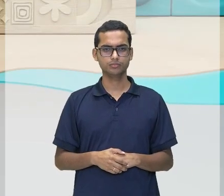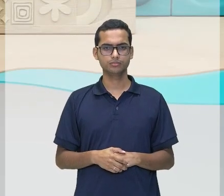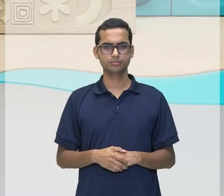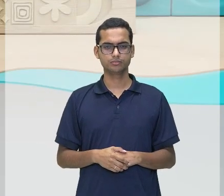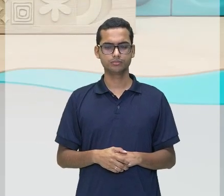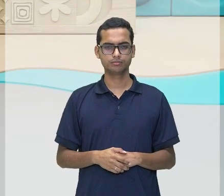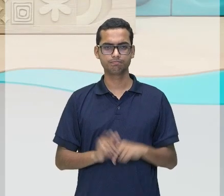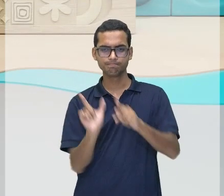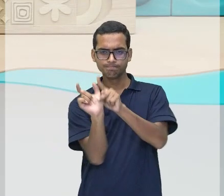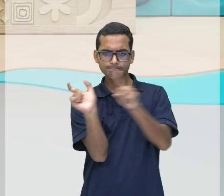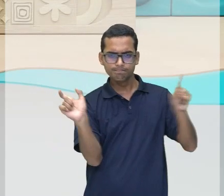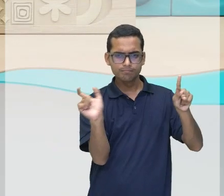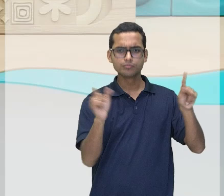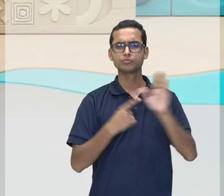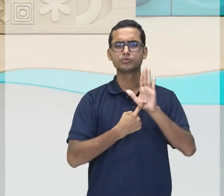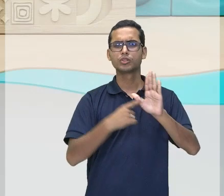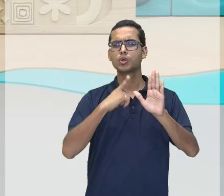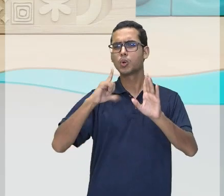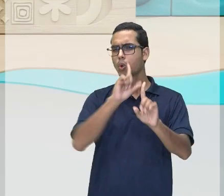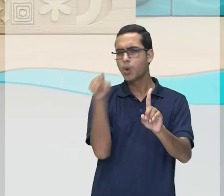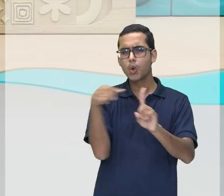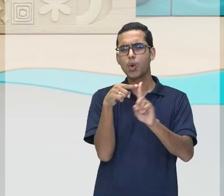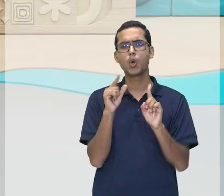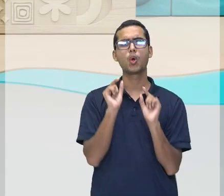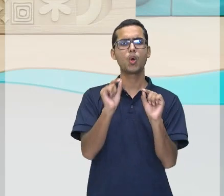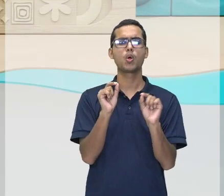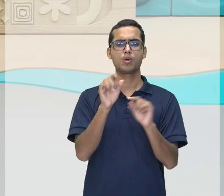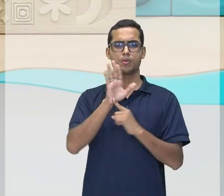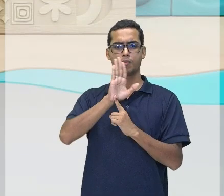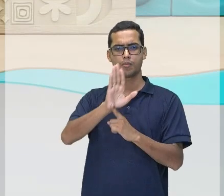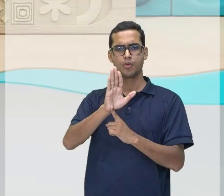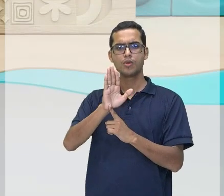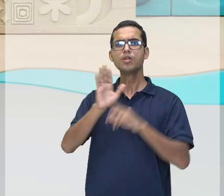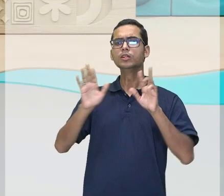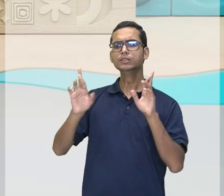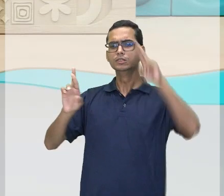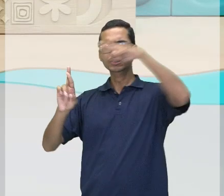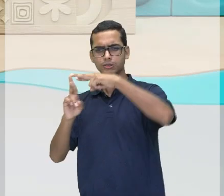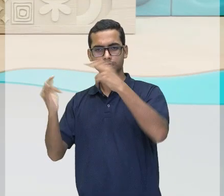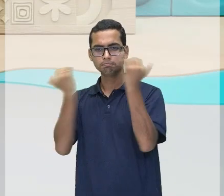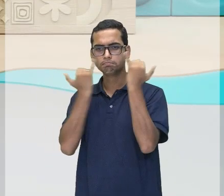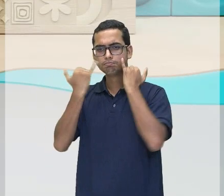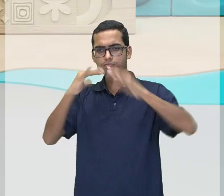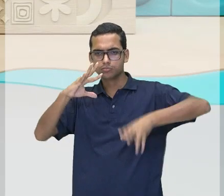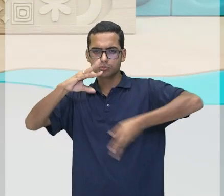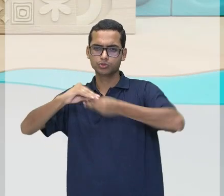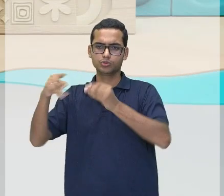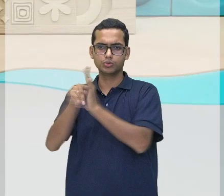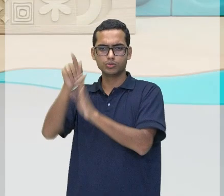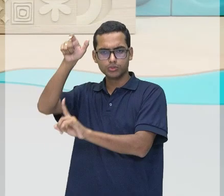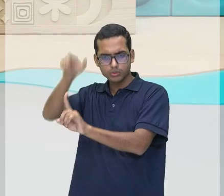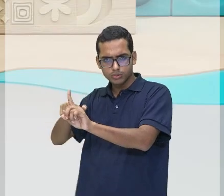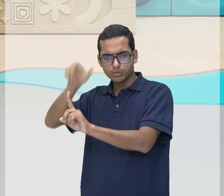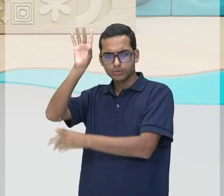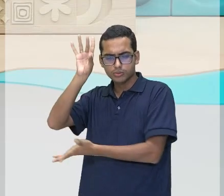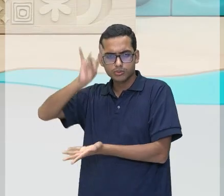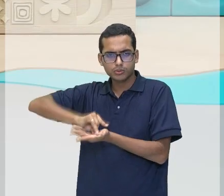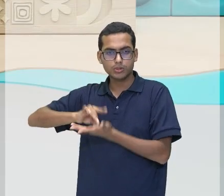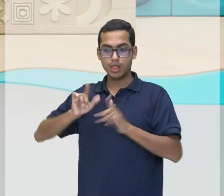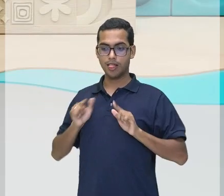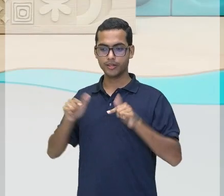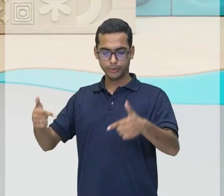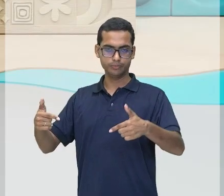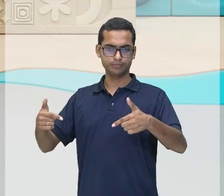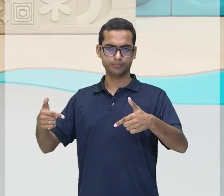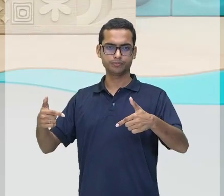né, ele tem essa função de declarar uma informação sobre o sujeito, né, aquele que está praticando a